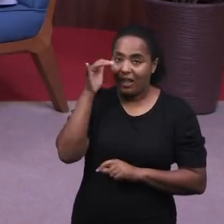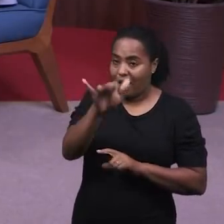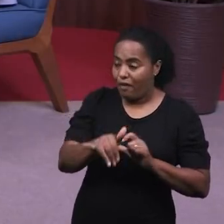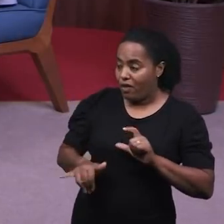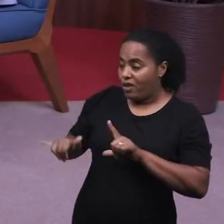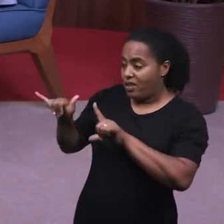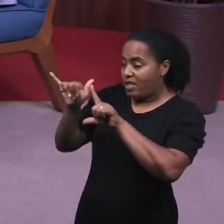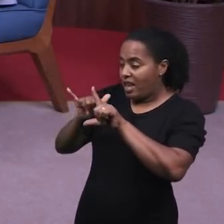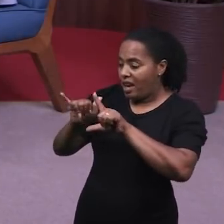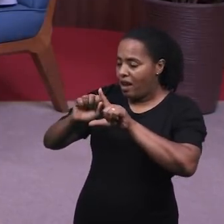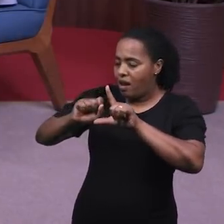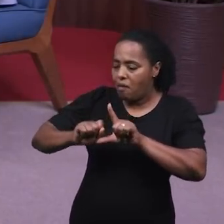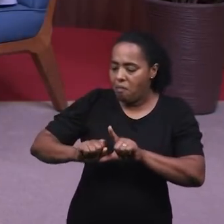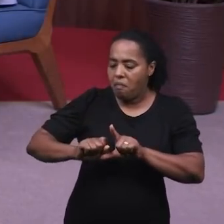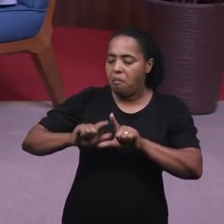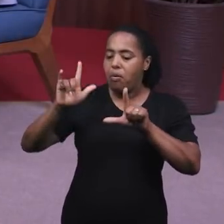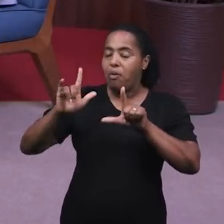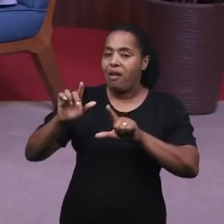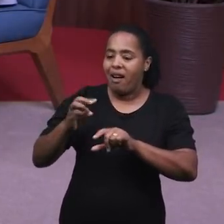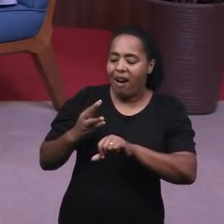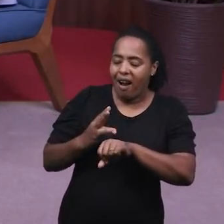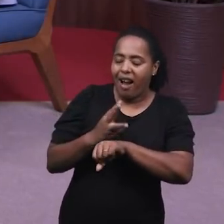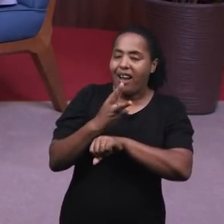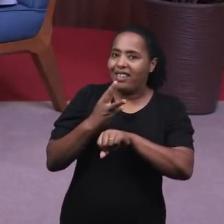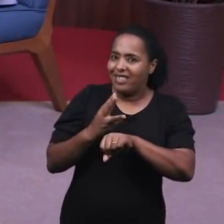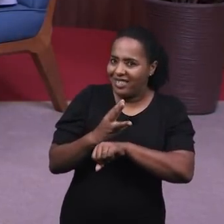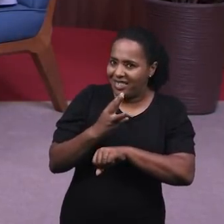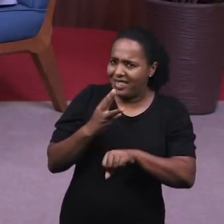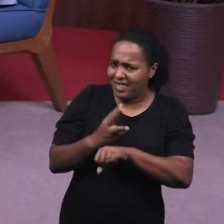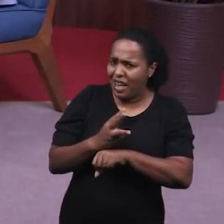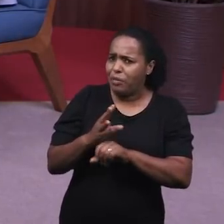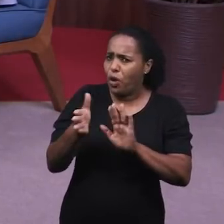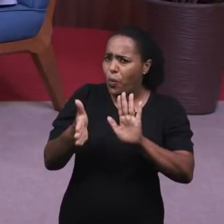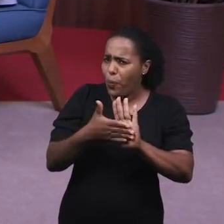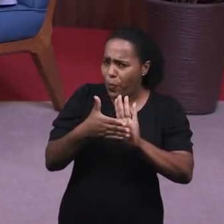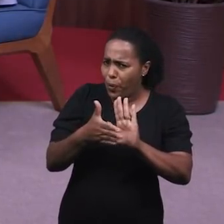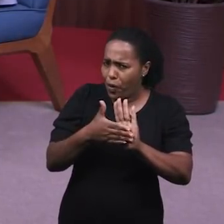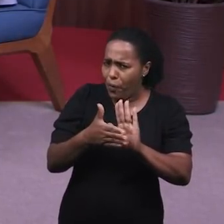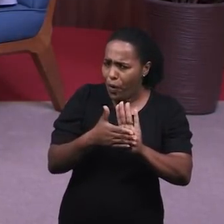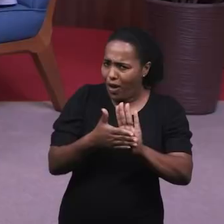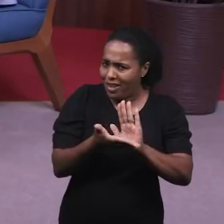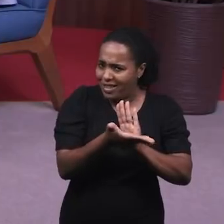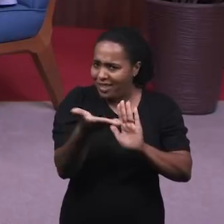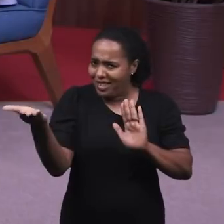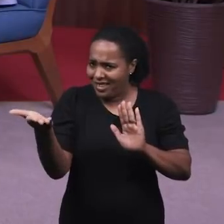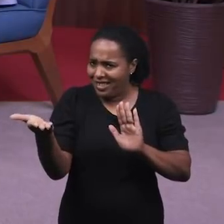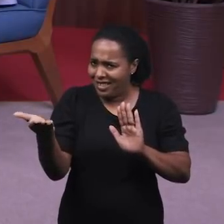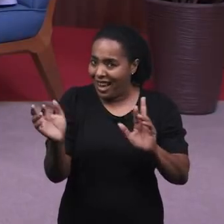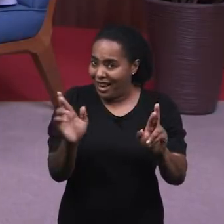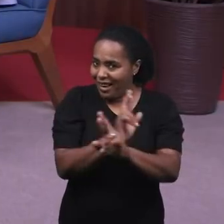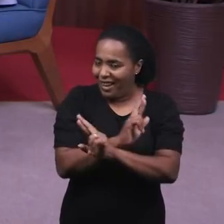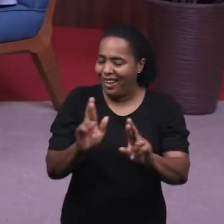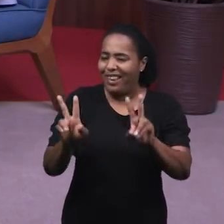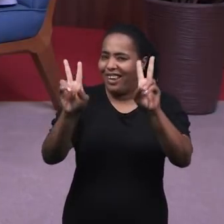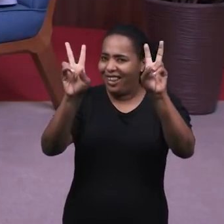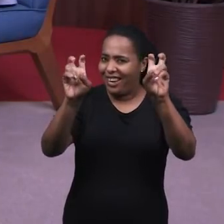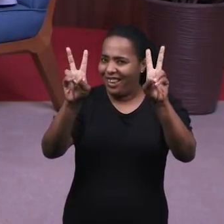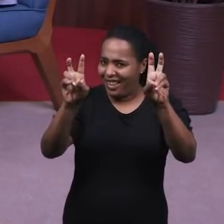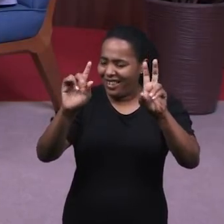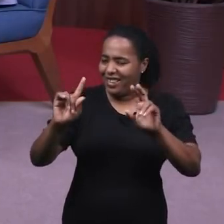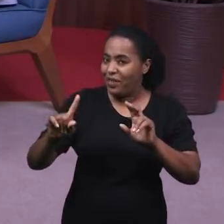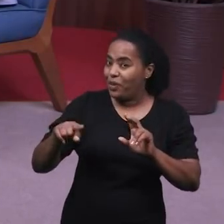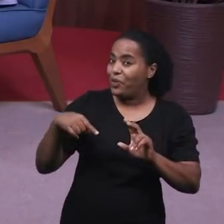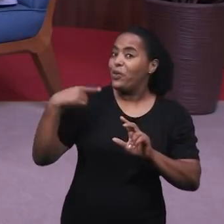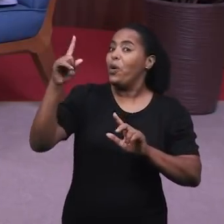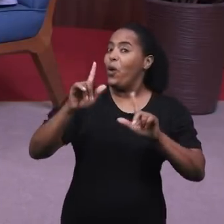ser redirecionado agora para uma questão que nós estamos te propondo relativa ao assunto, ao tema da